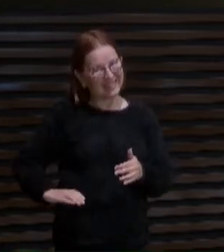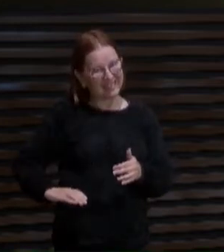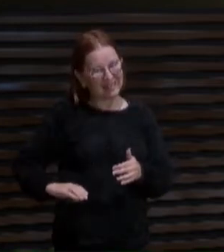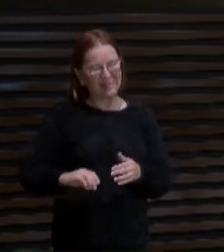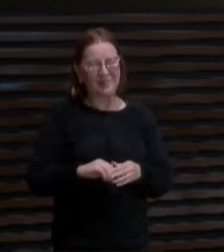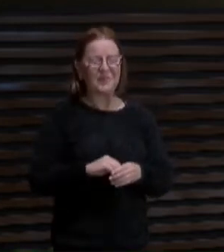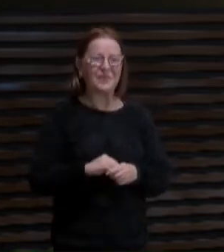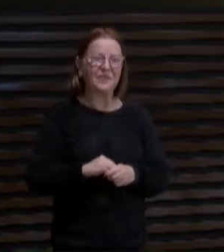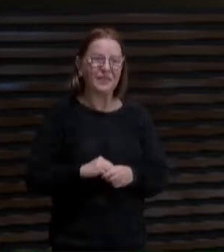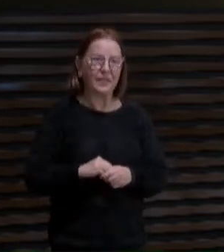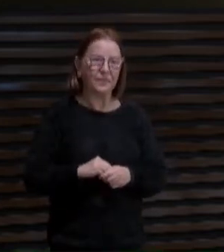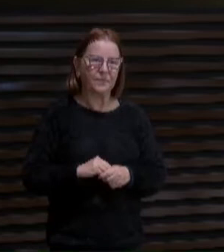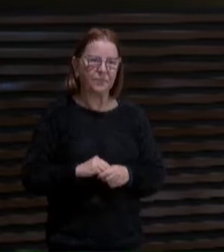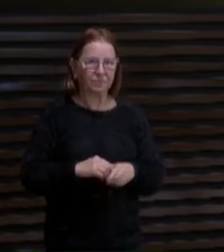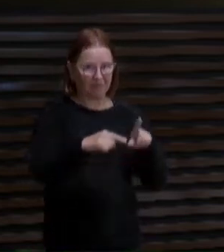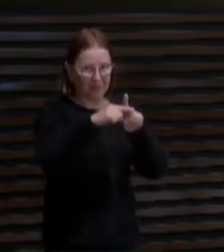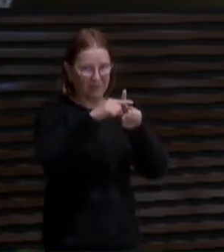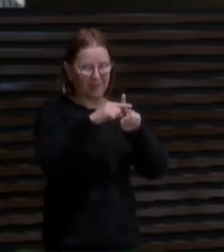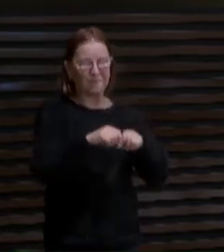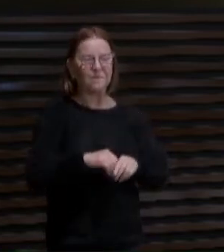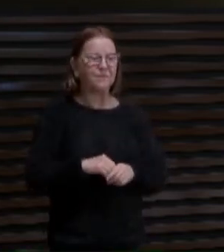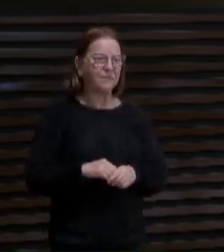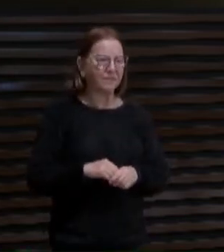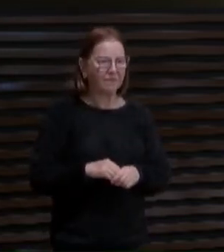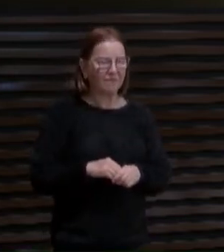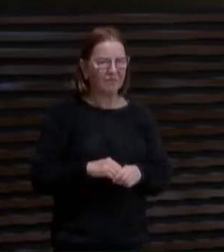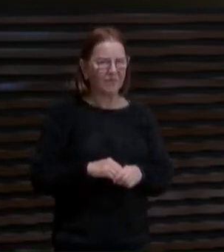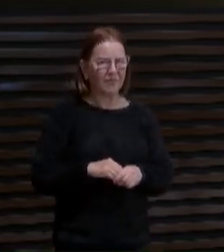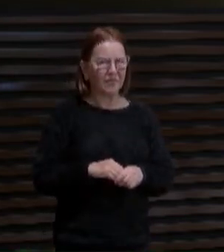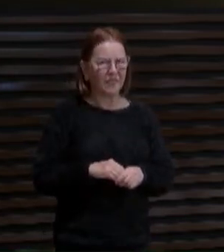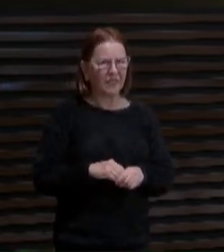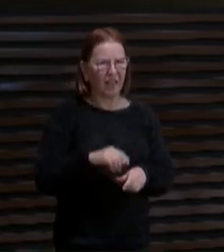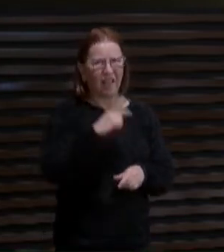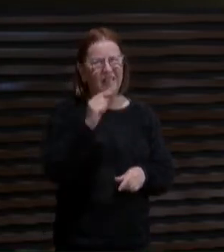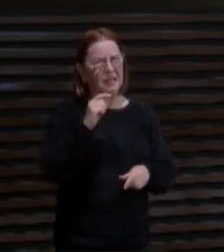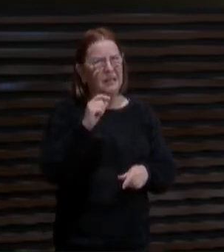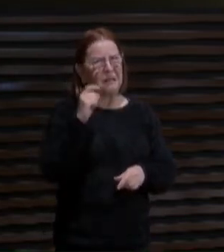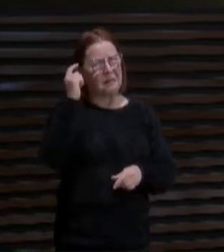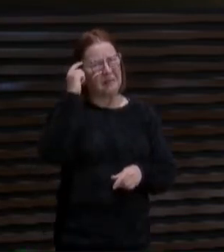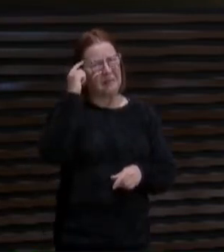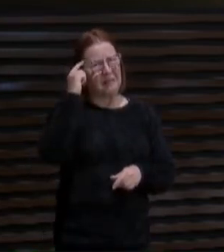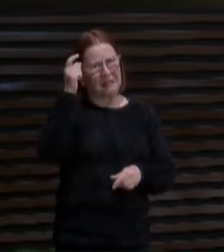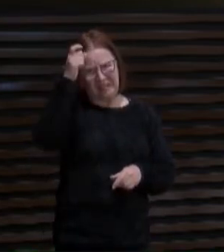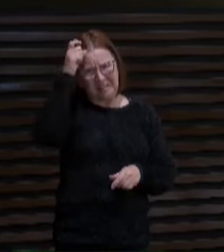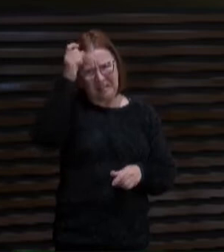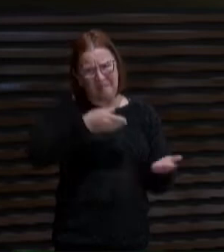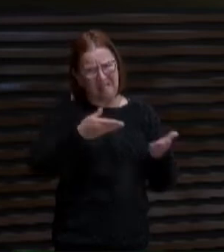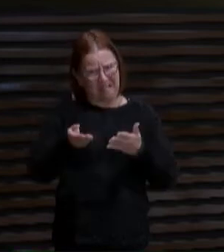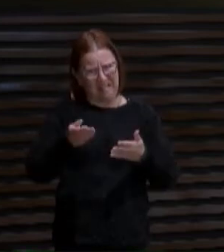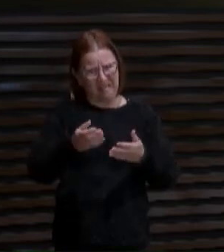Então eu preciso que a gente às vezes pensa assim ó o diabo vai me levar para o inferno quem que leva para o inferno é